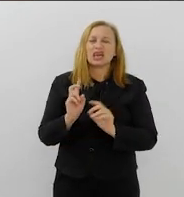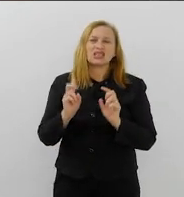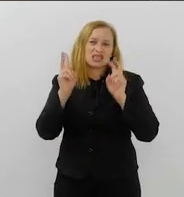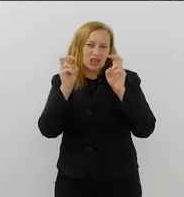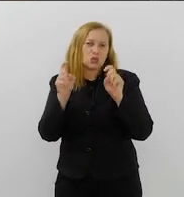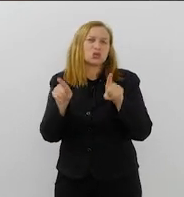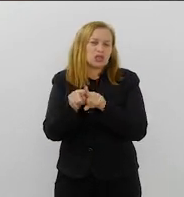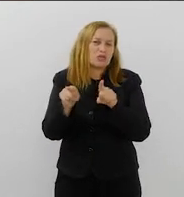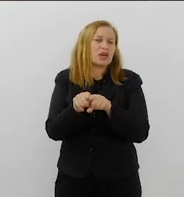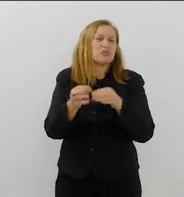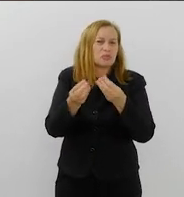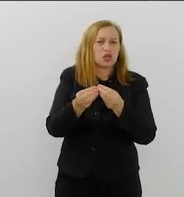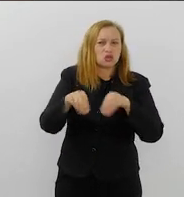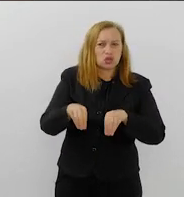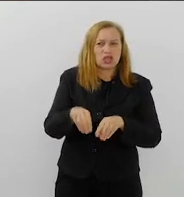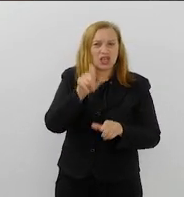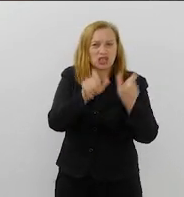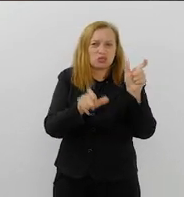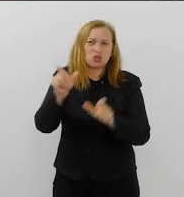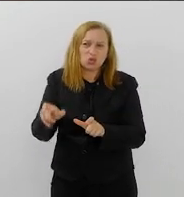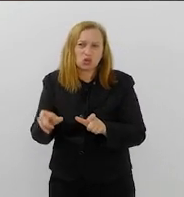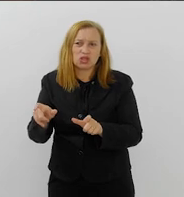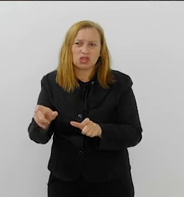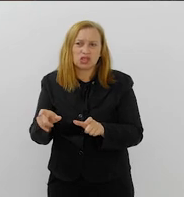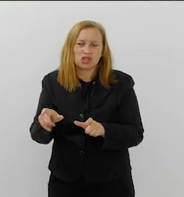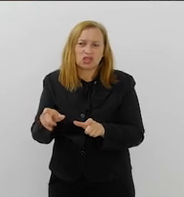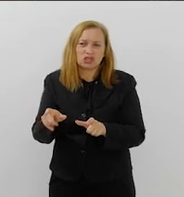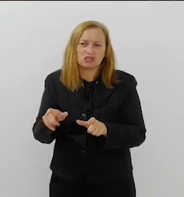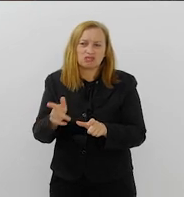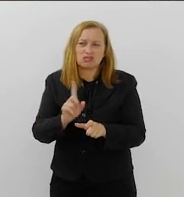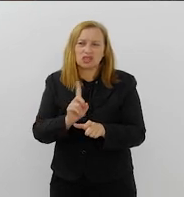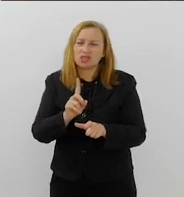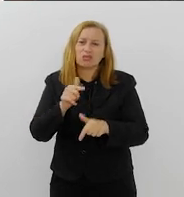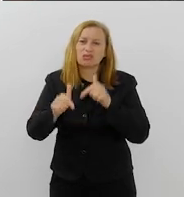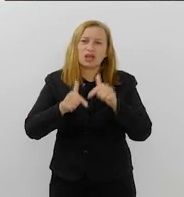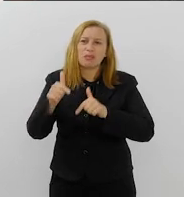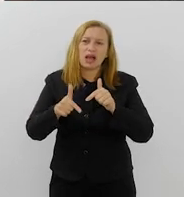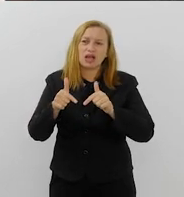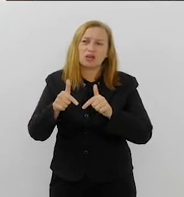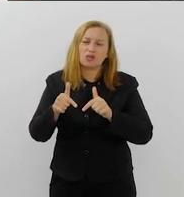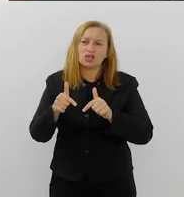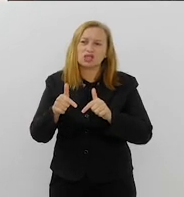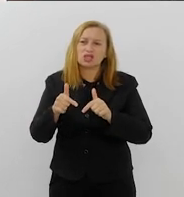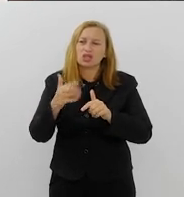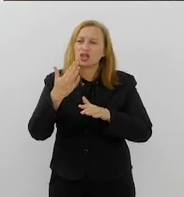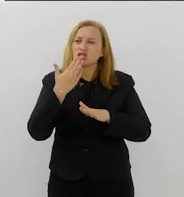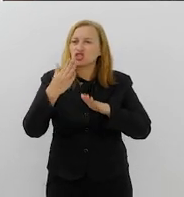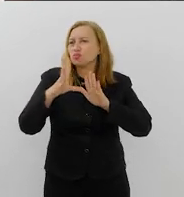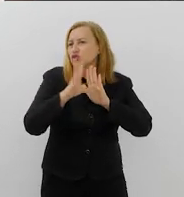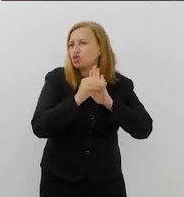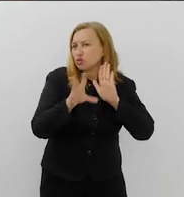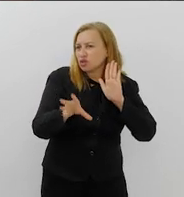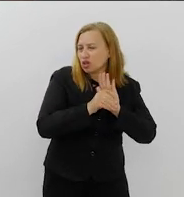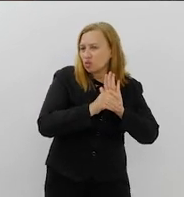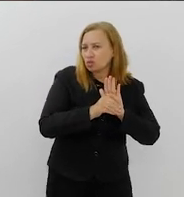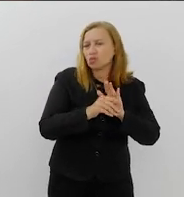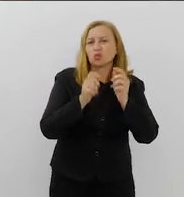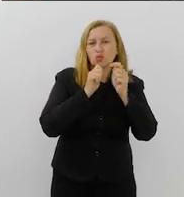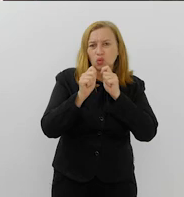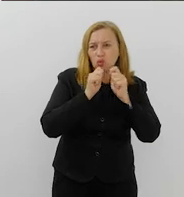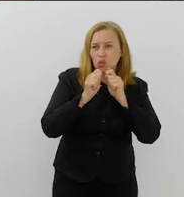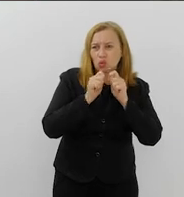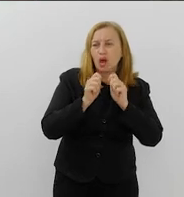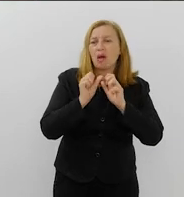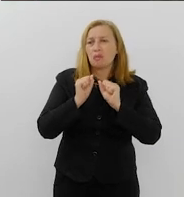Isso daí, de que grau isso daí também pode prejudicar as pessoas que não estão trabalhando com esses assuntos, que é o caso